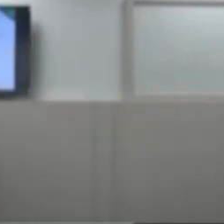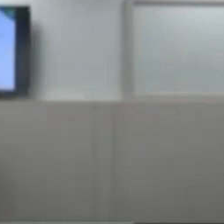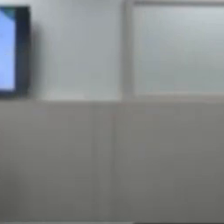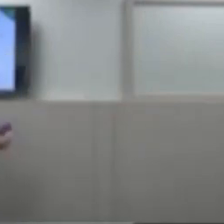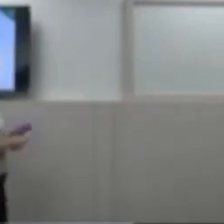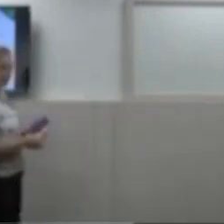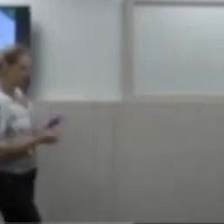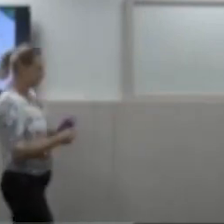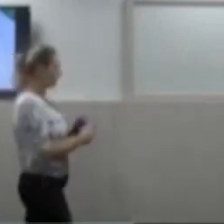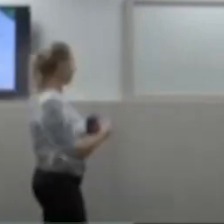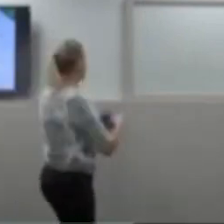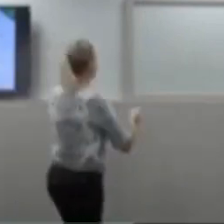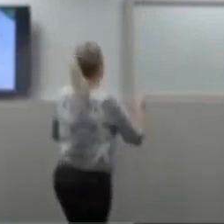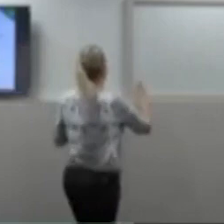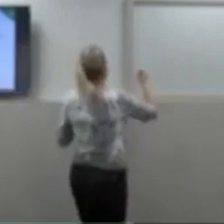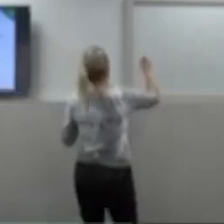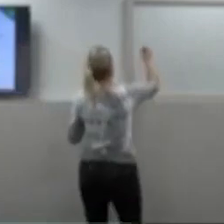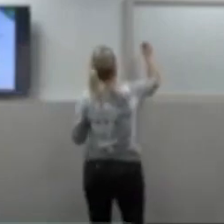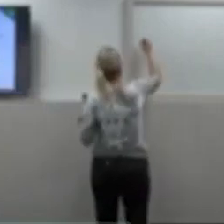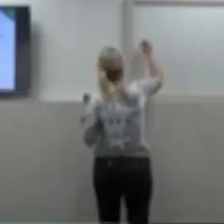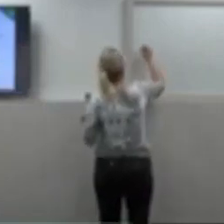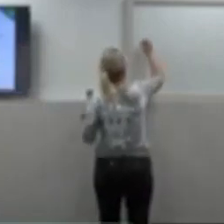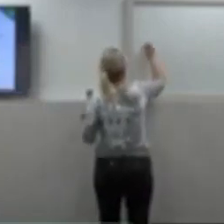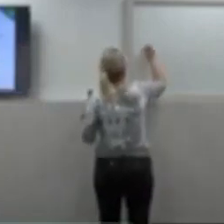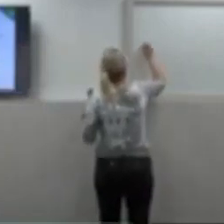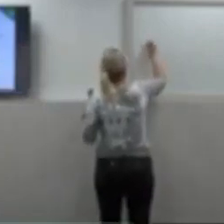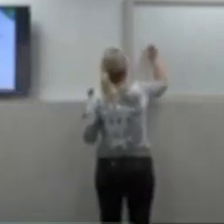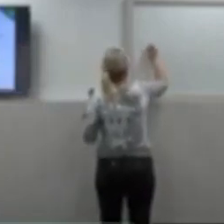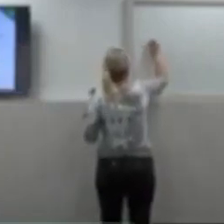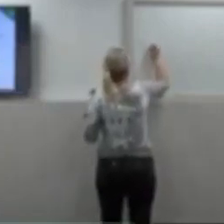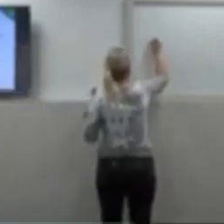Apaguei. Vou colocar nesse outro aqui, ó. Ó.